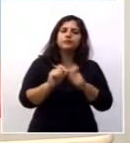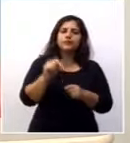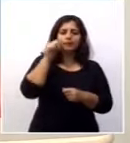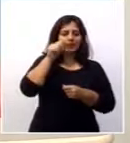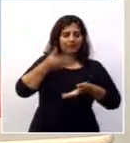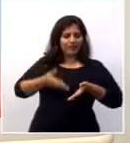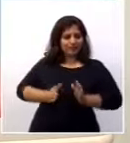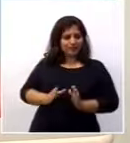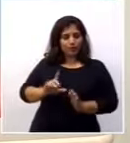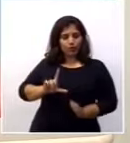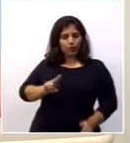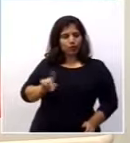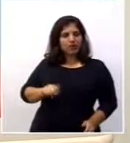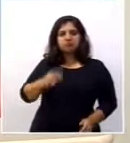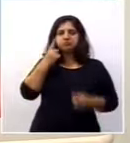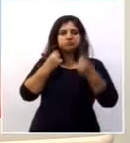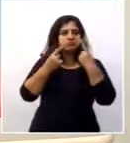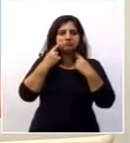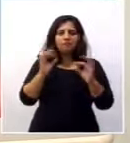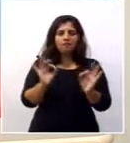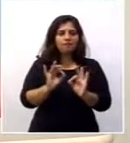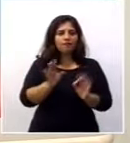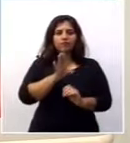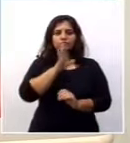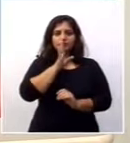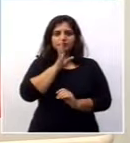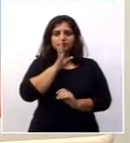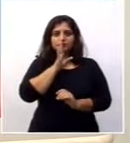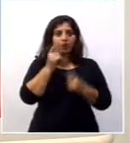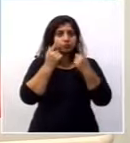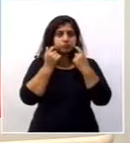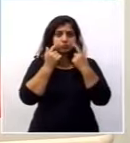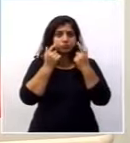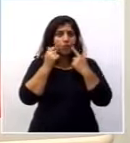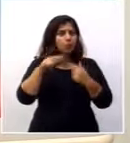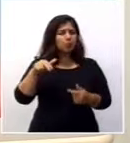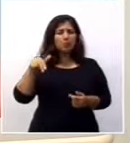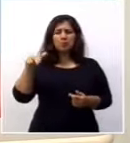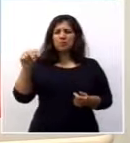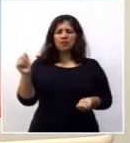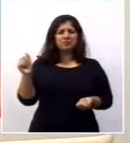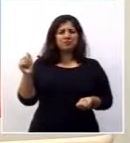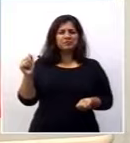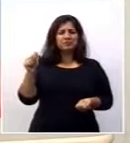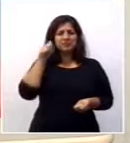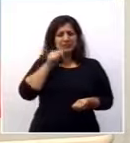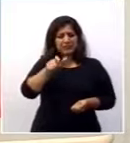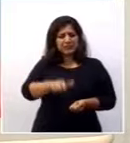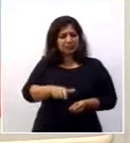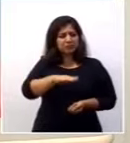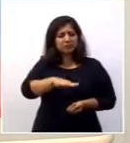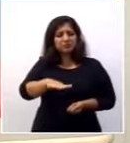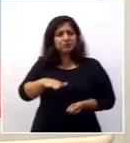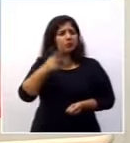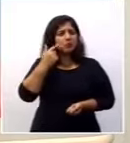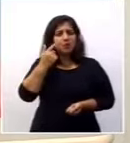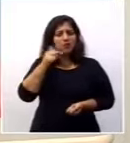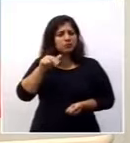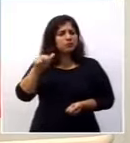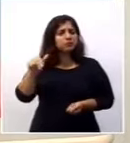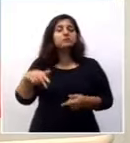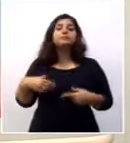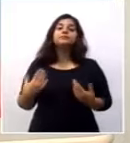nasceu, ela não chorou. Ela era uma criança que não chorava. Em momento nenhum, Luzia chorava. E